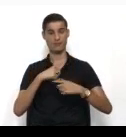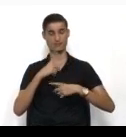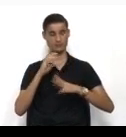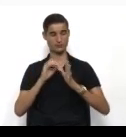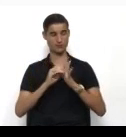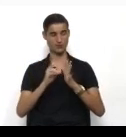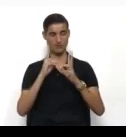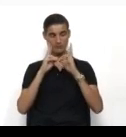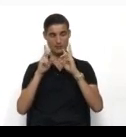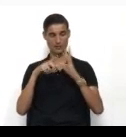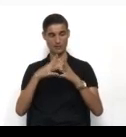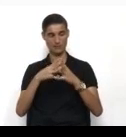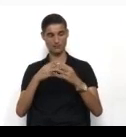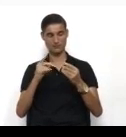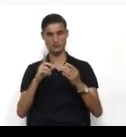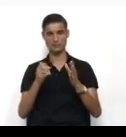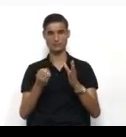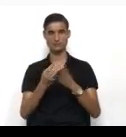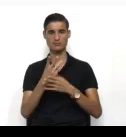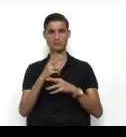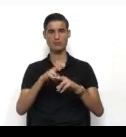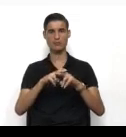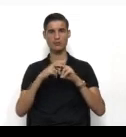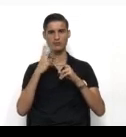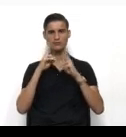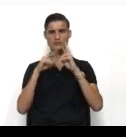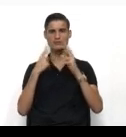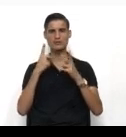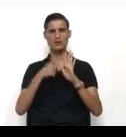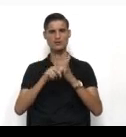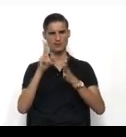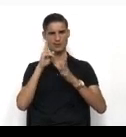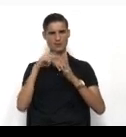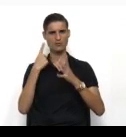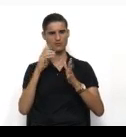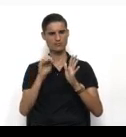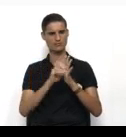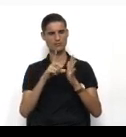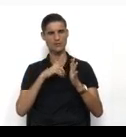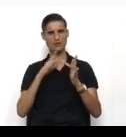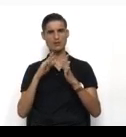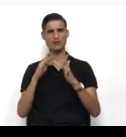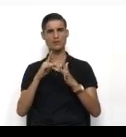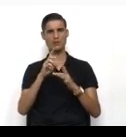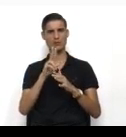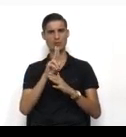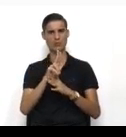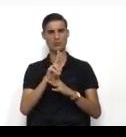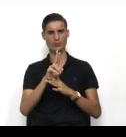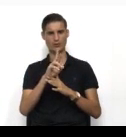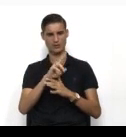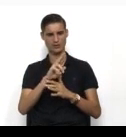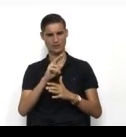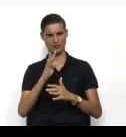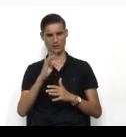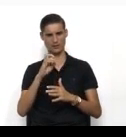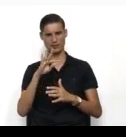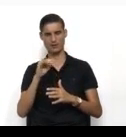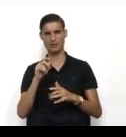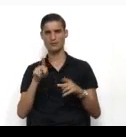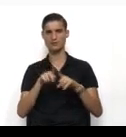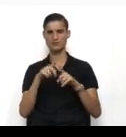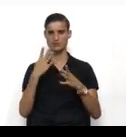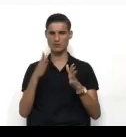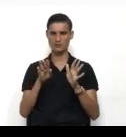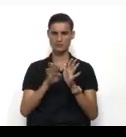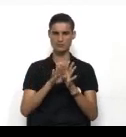que deduzir que a solução é dada, igual a gente viu anterior. Lembra quando a gente pegou aquela relação de U, R de θ, e a gente